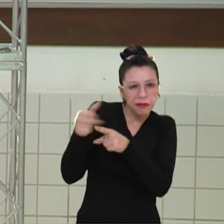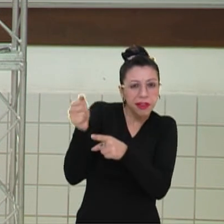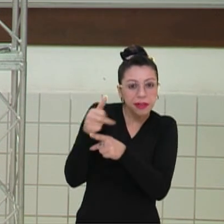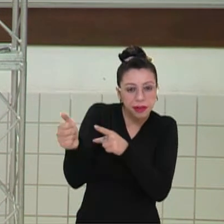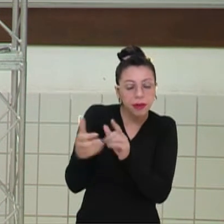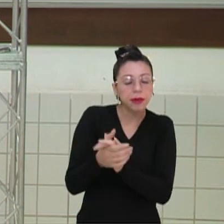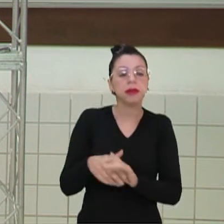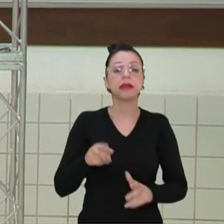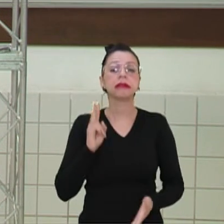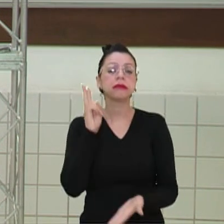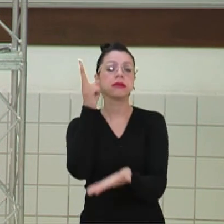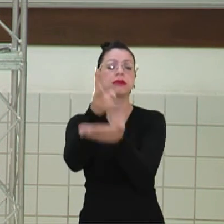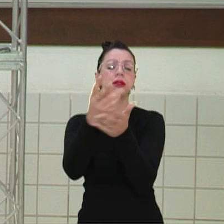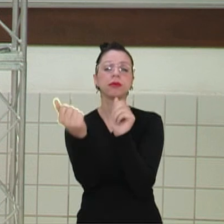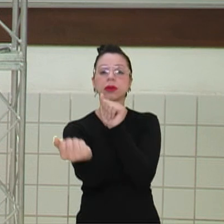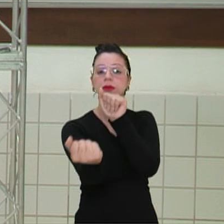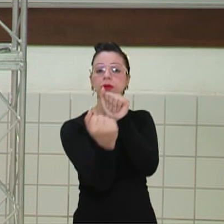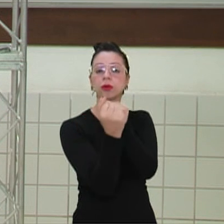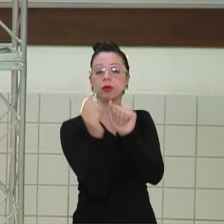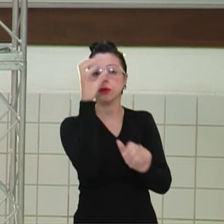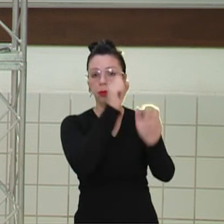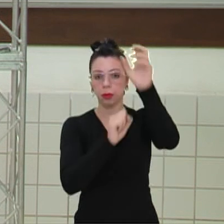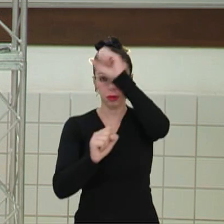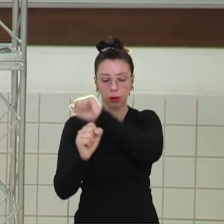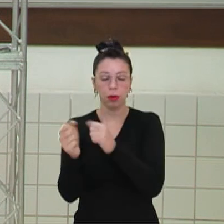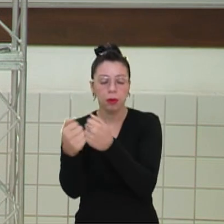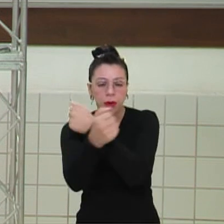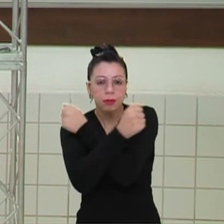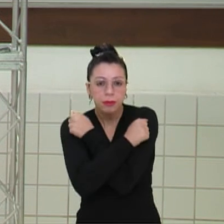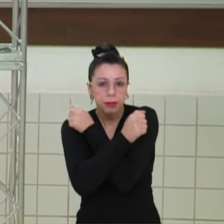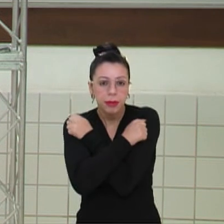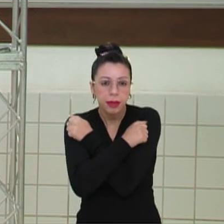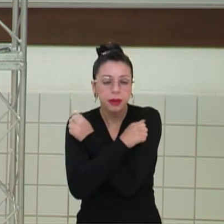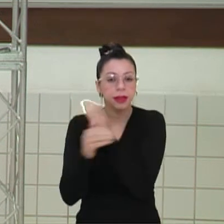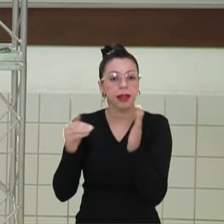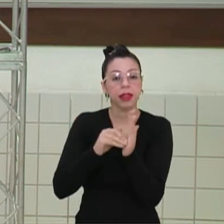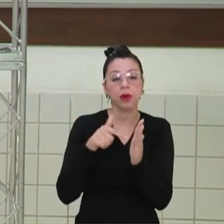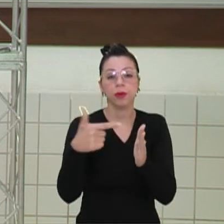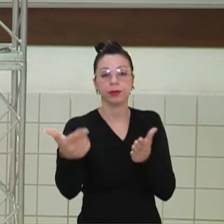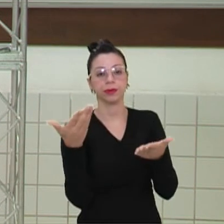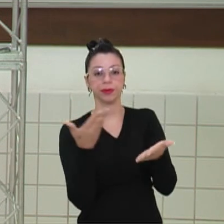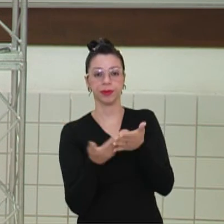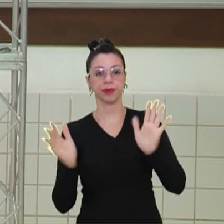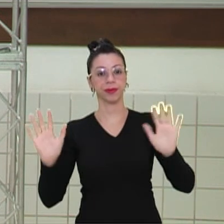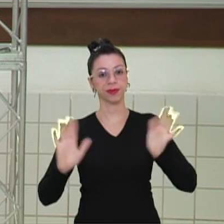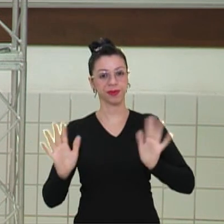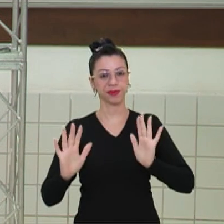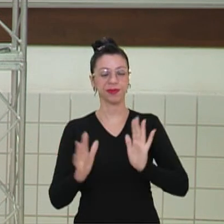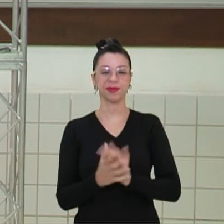conseguiremos sempre estar aqui junto e aprendendo. Um forte abraço para vocês e até a próxima aula.